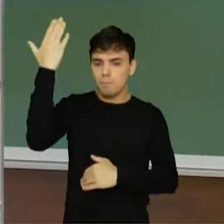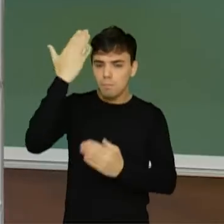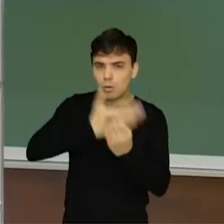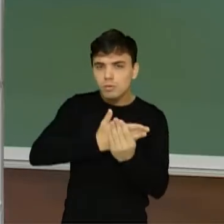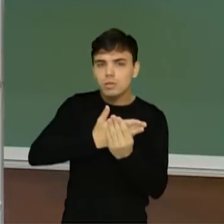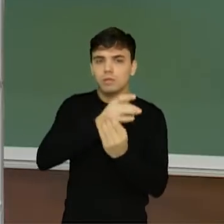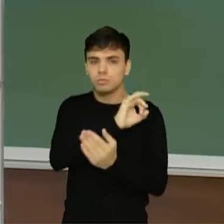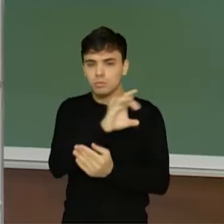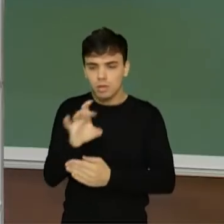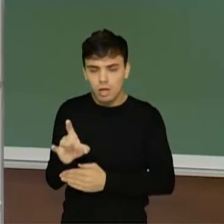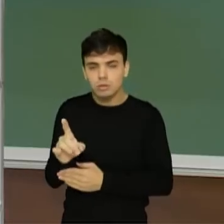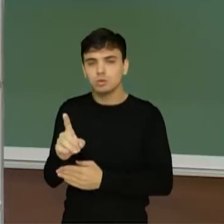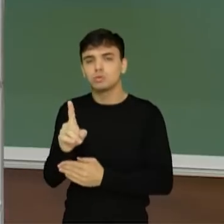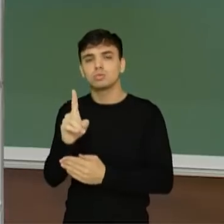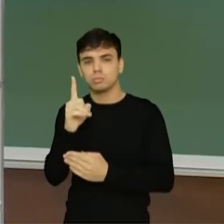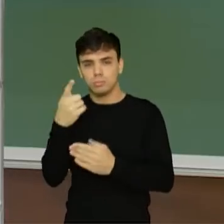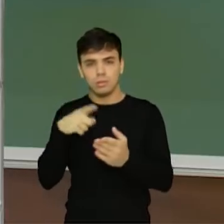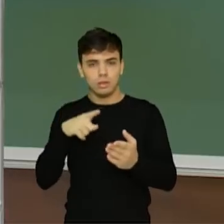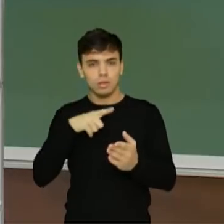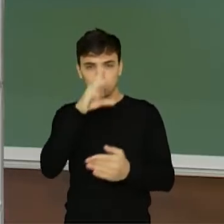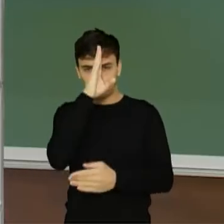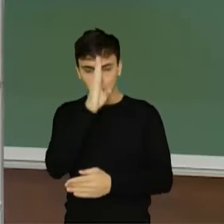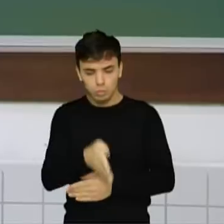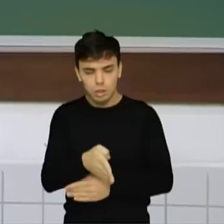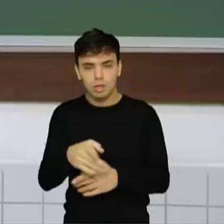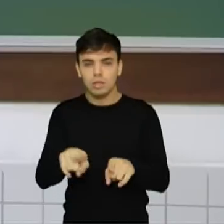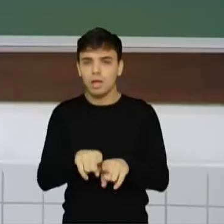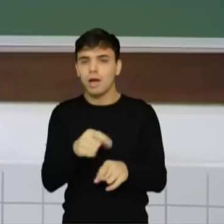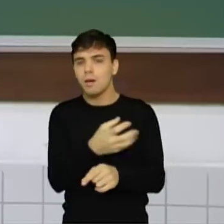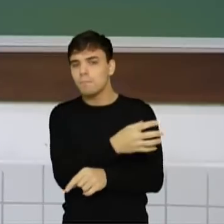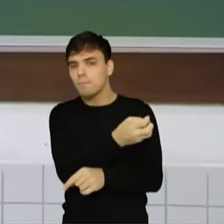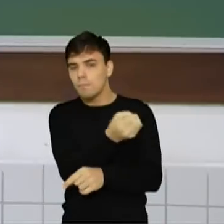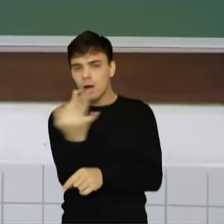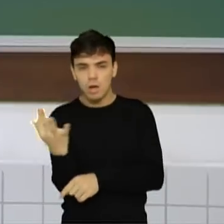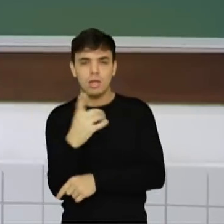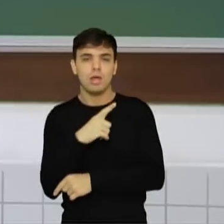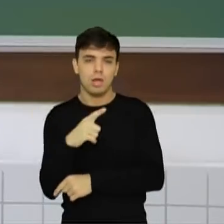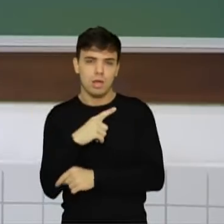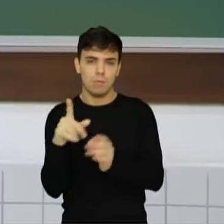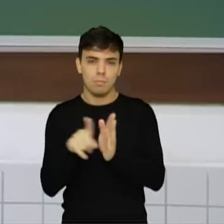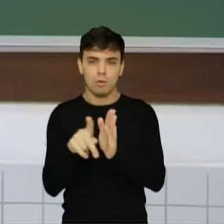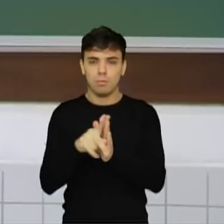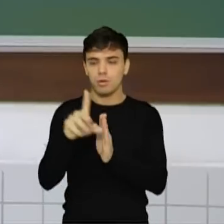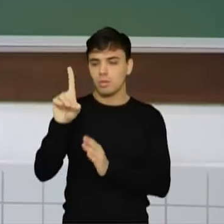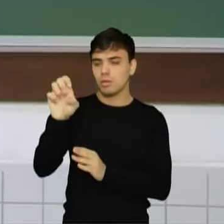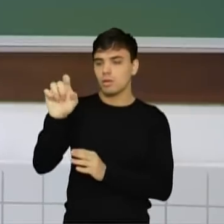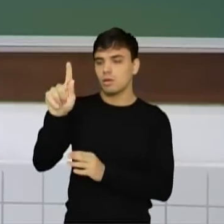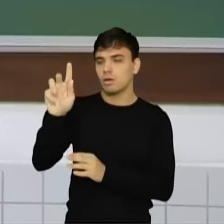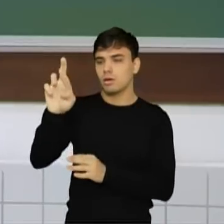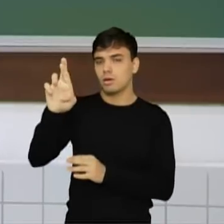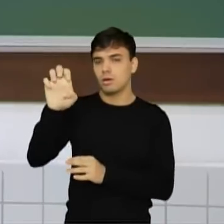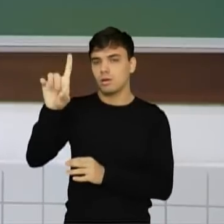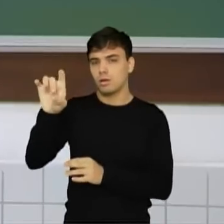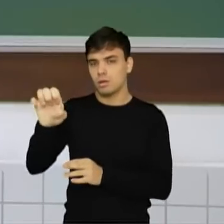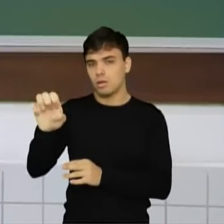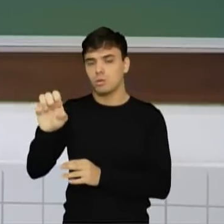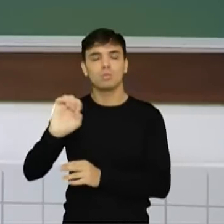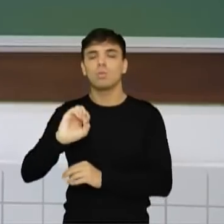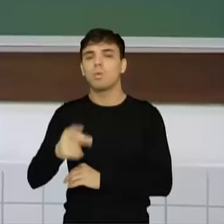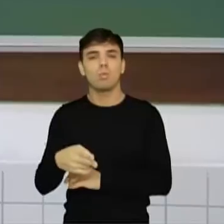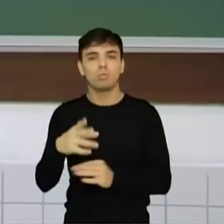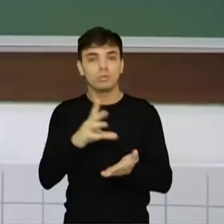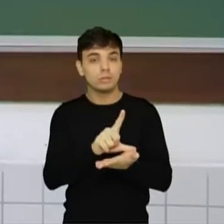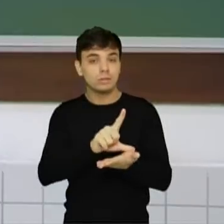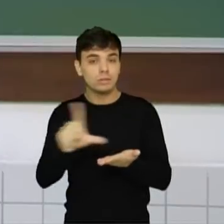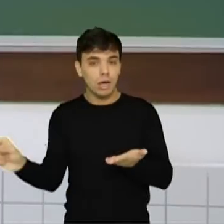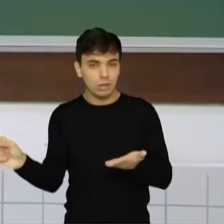em 1791 e a maioria dos seus membros são condenados ao degredo, isso é, ao exílio, a saírem da colônia do Brasil. Alguns foram